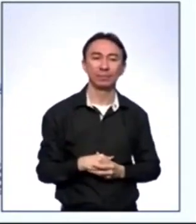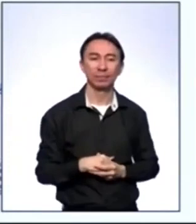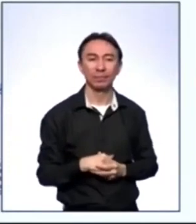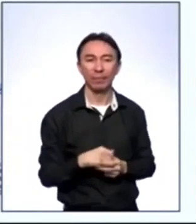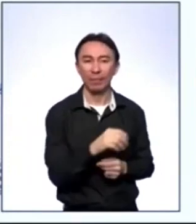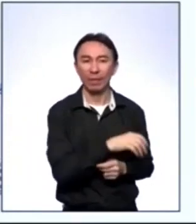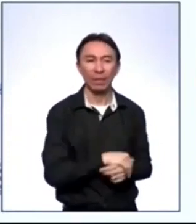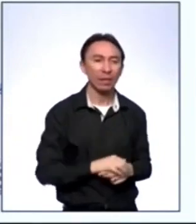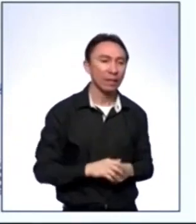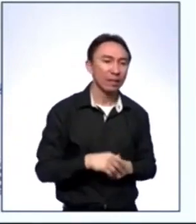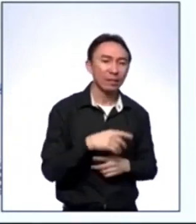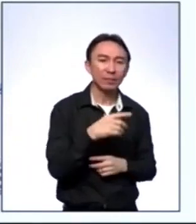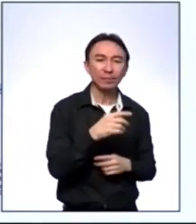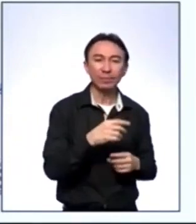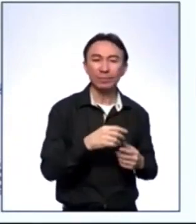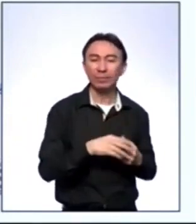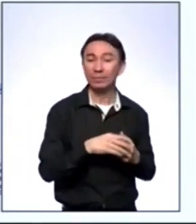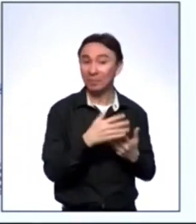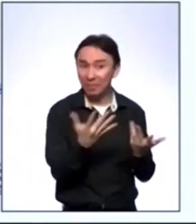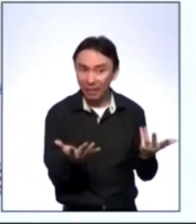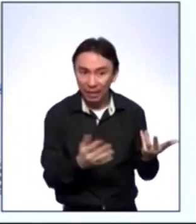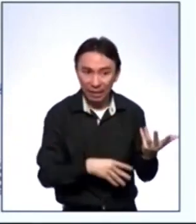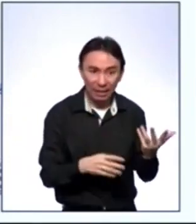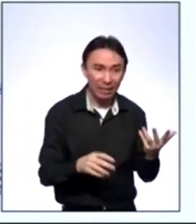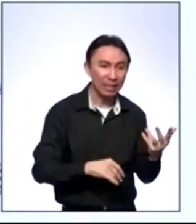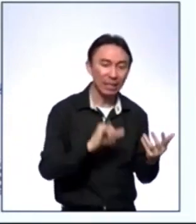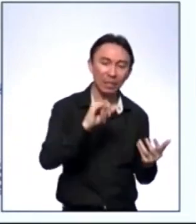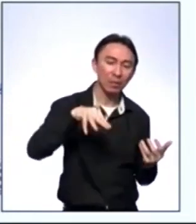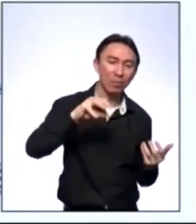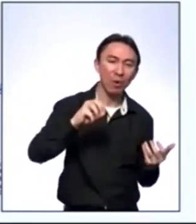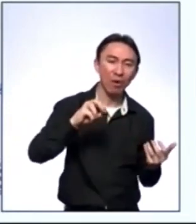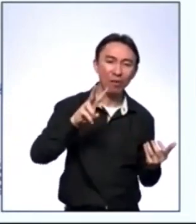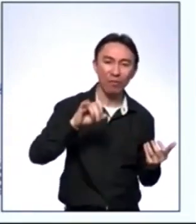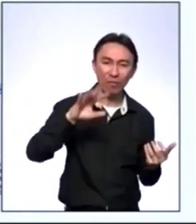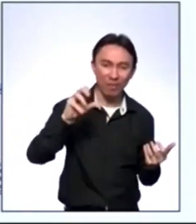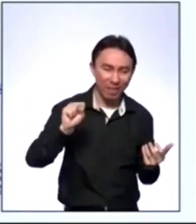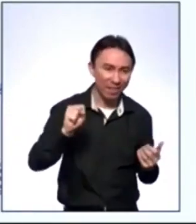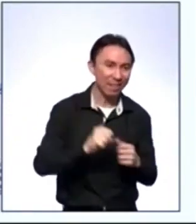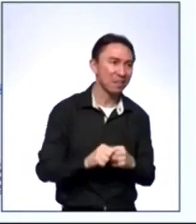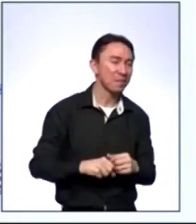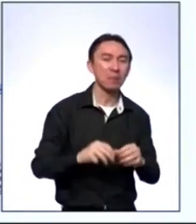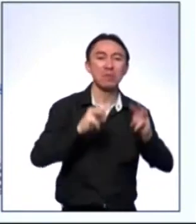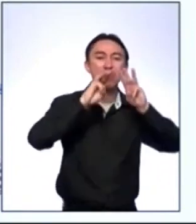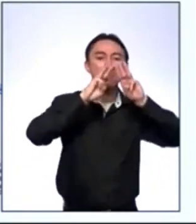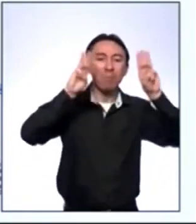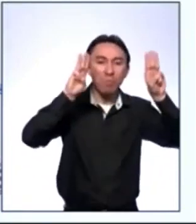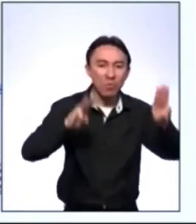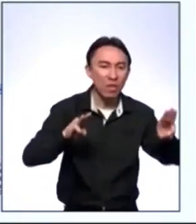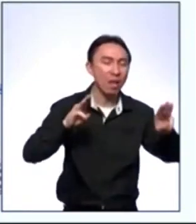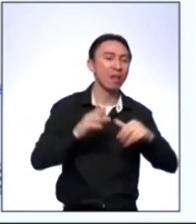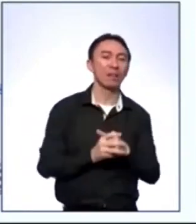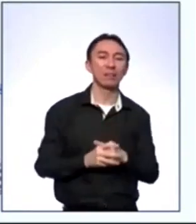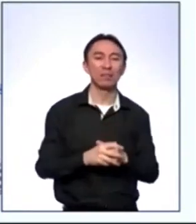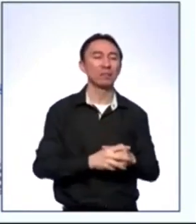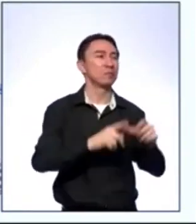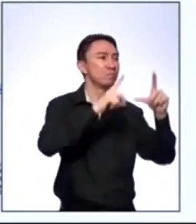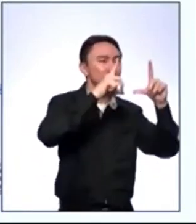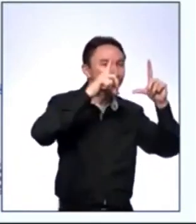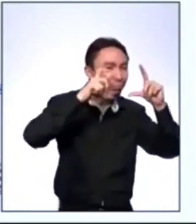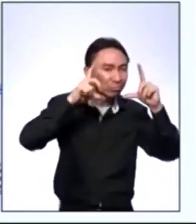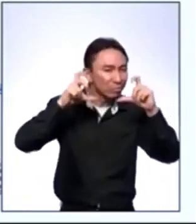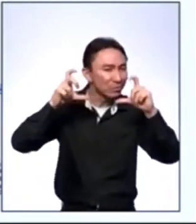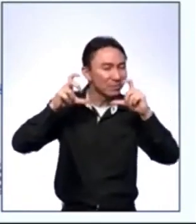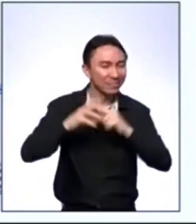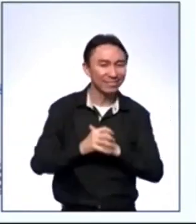imóveis, coleções arqueológicas, acervos museológicos, olha lá, fotográficos, documentais. Volta naquela